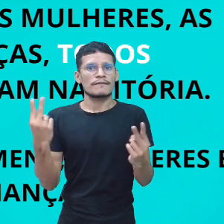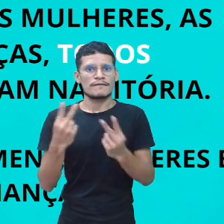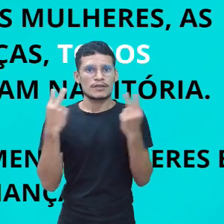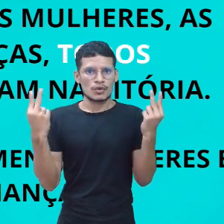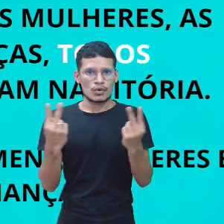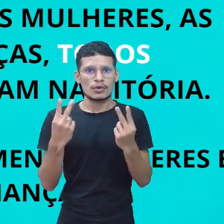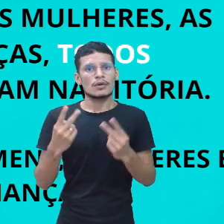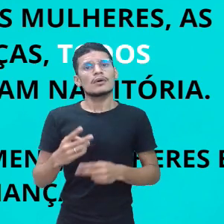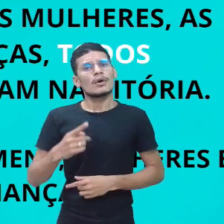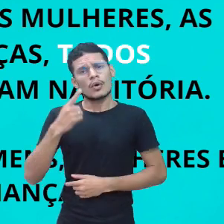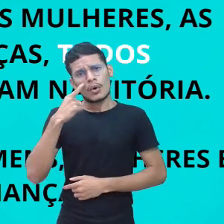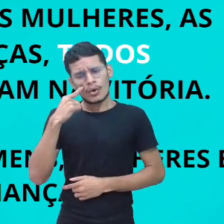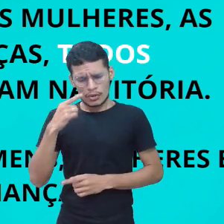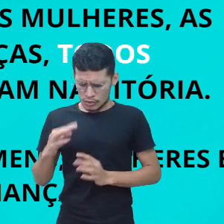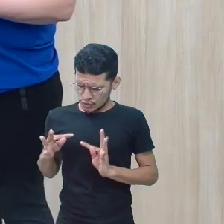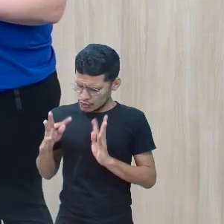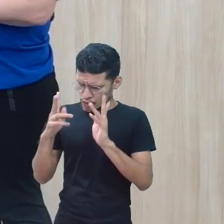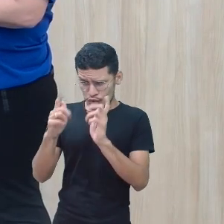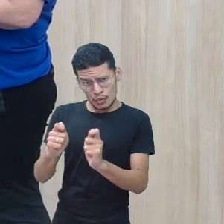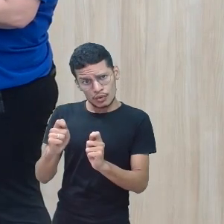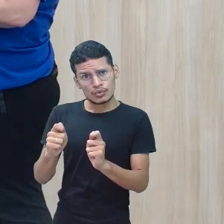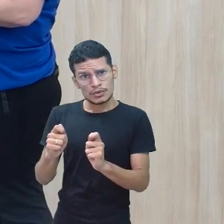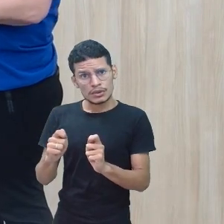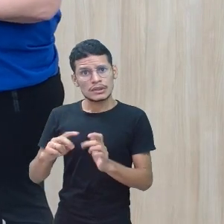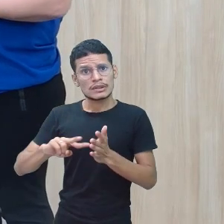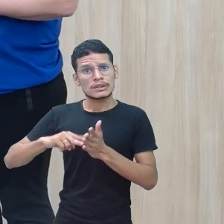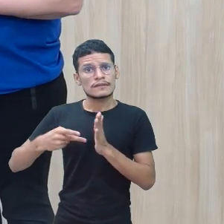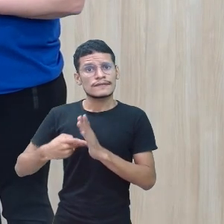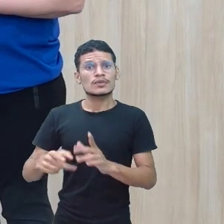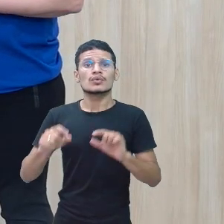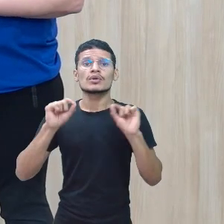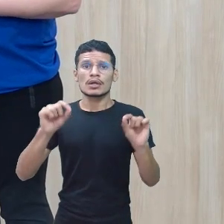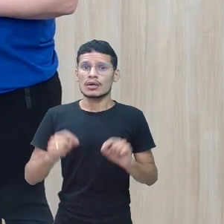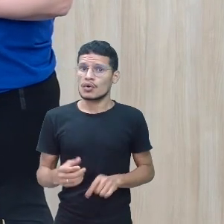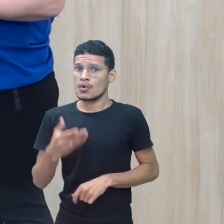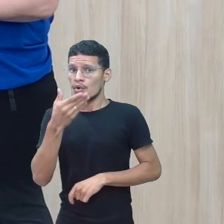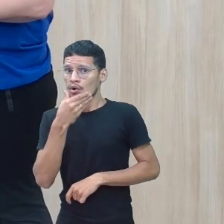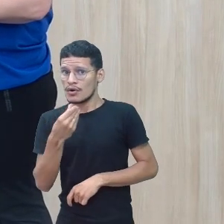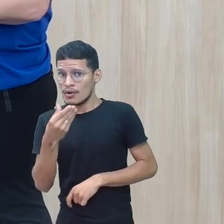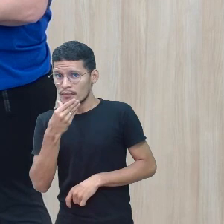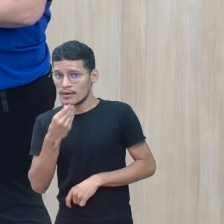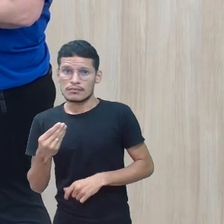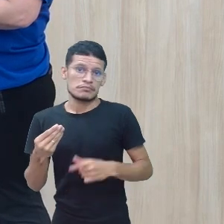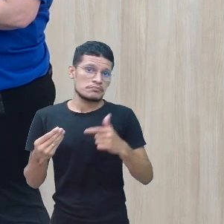Todos, quem é esse todos? Homens, mulheres e crianças.